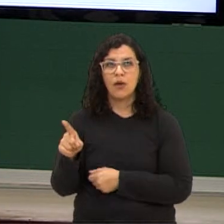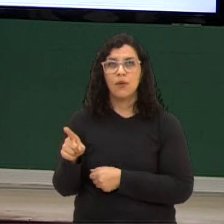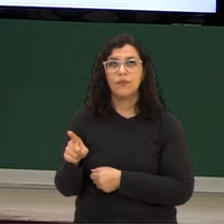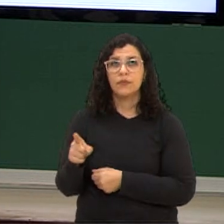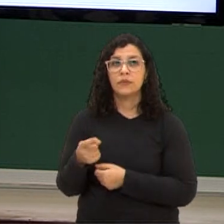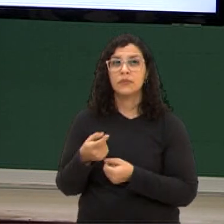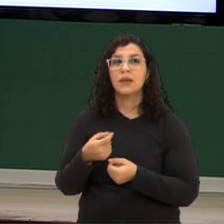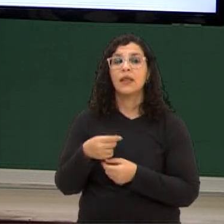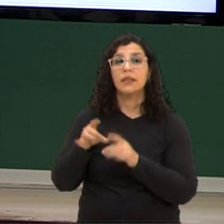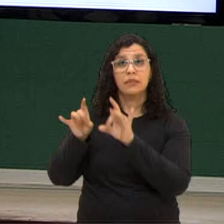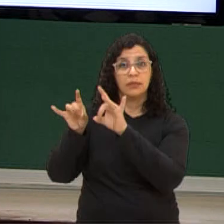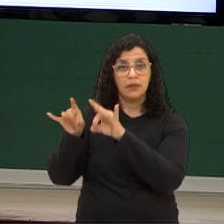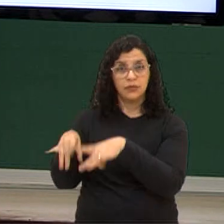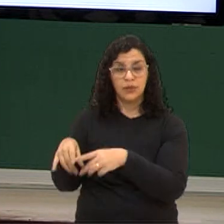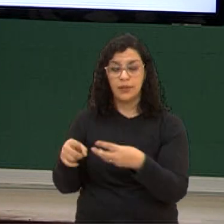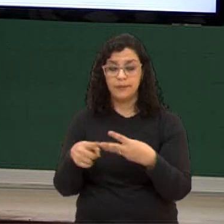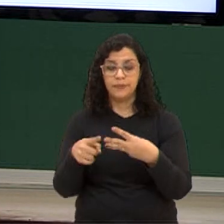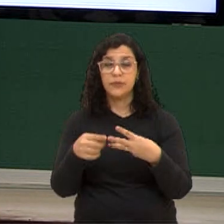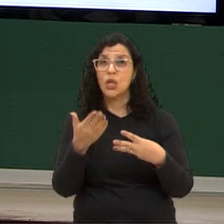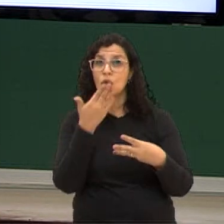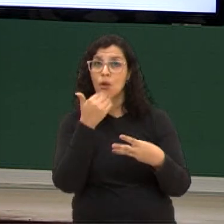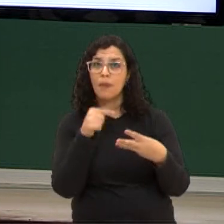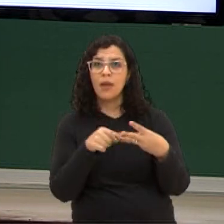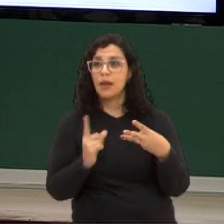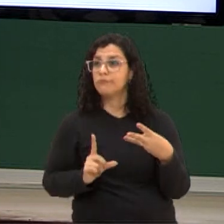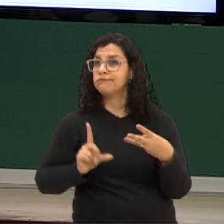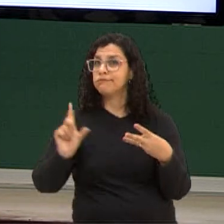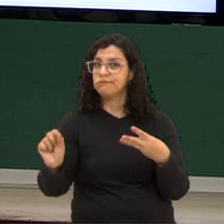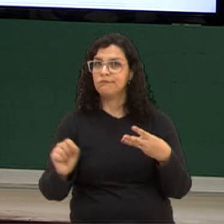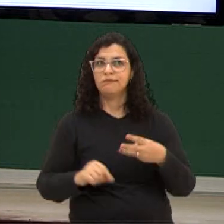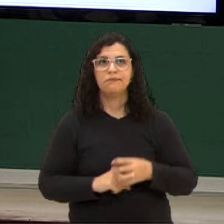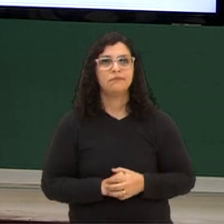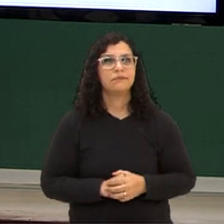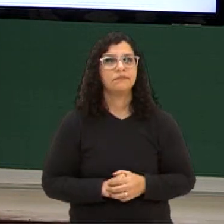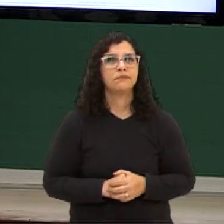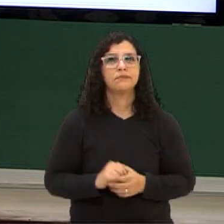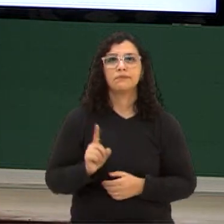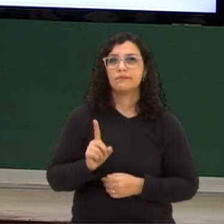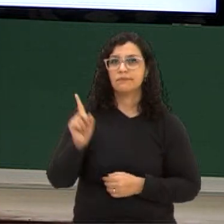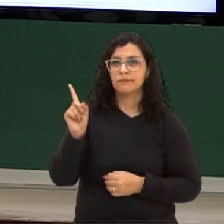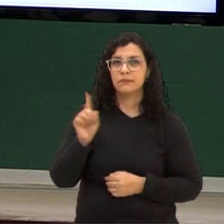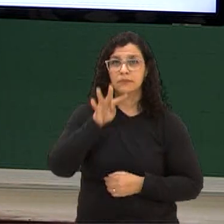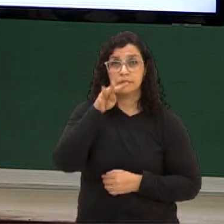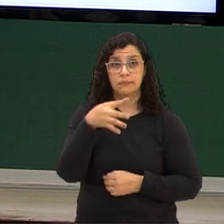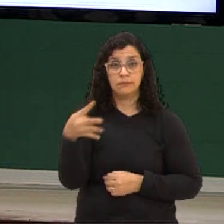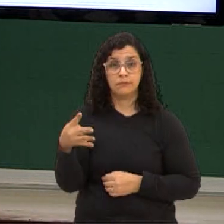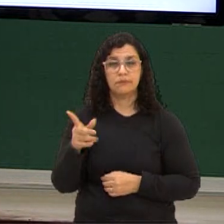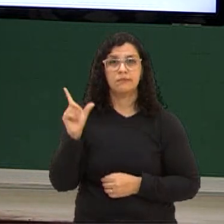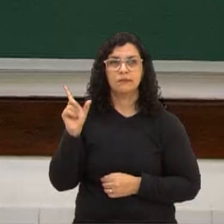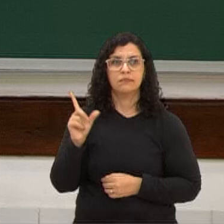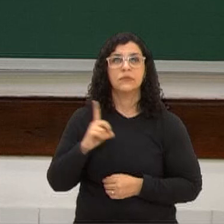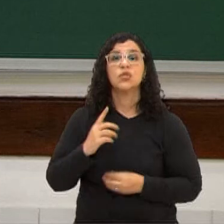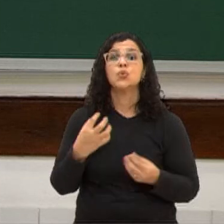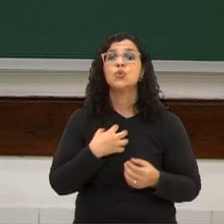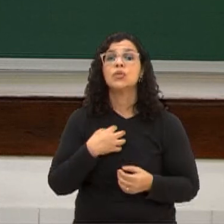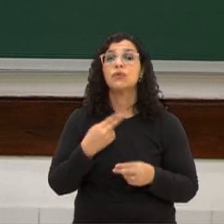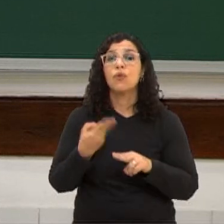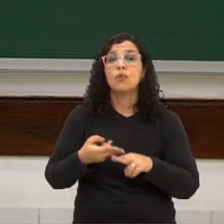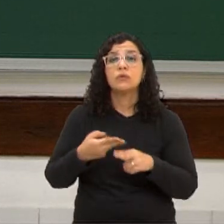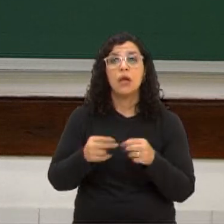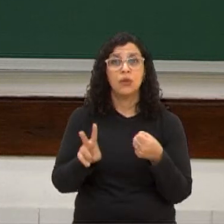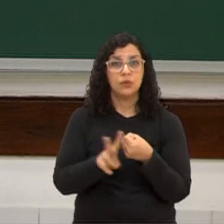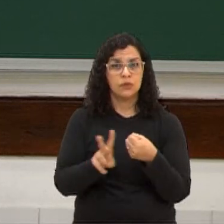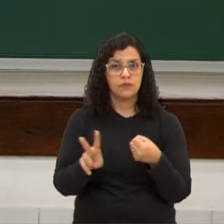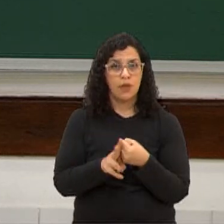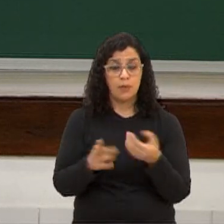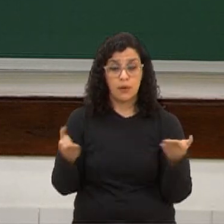o verbo dejar, comer e partir. Bueno, la conjugación de estos verbos